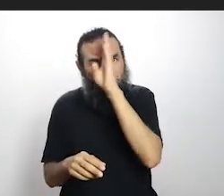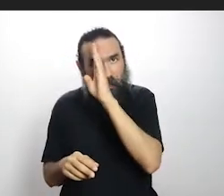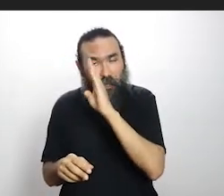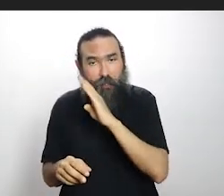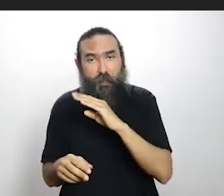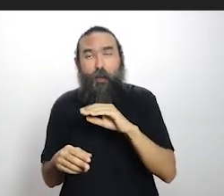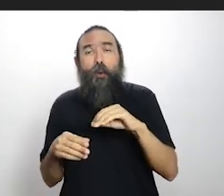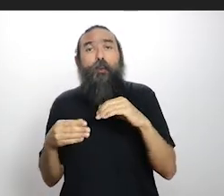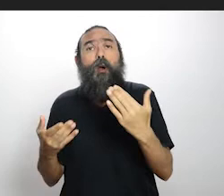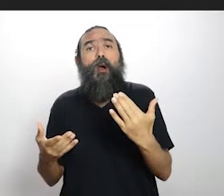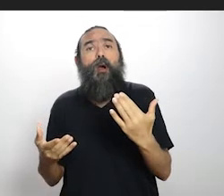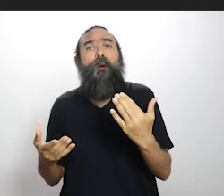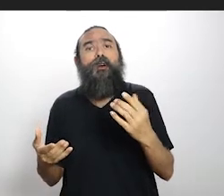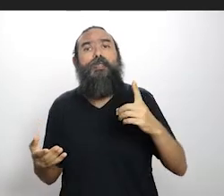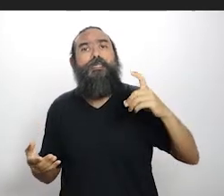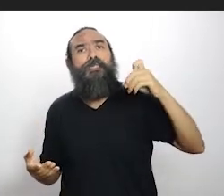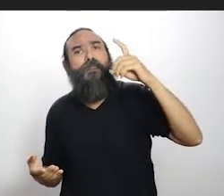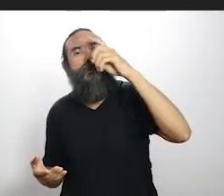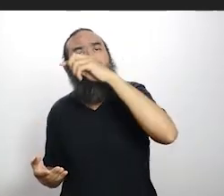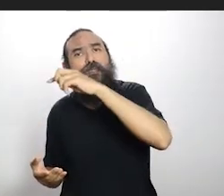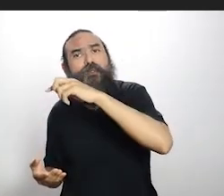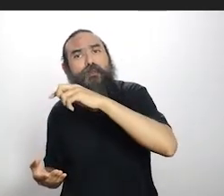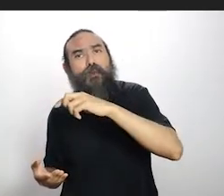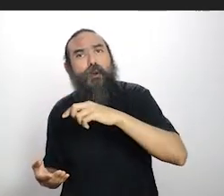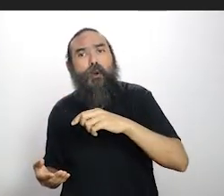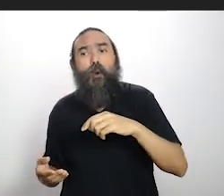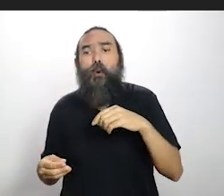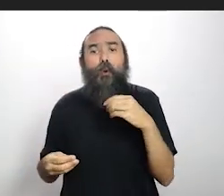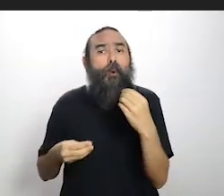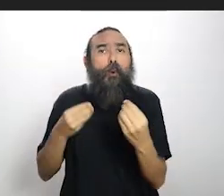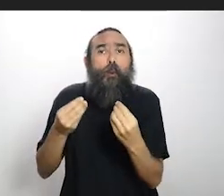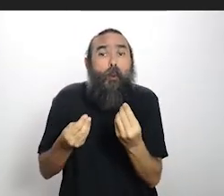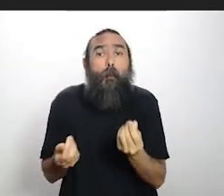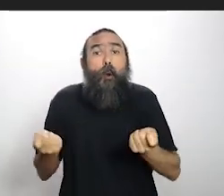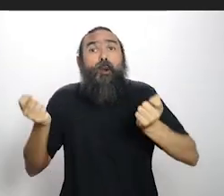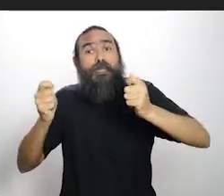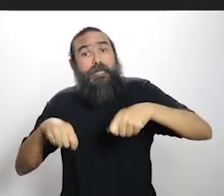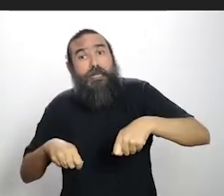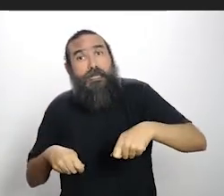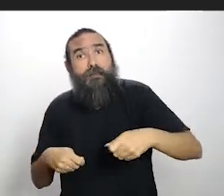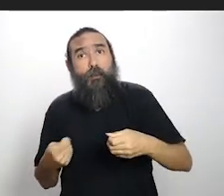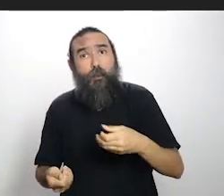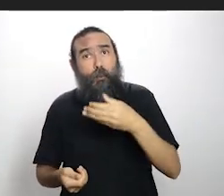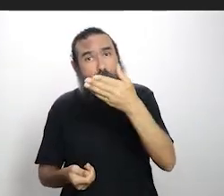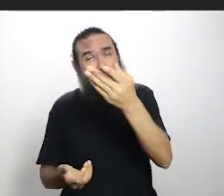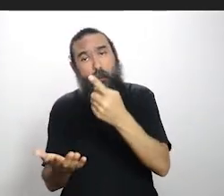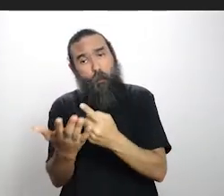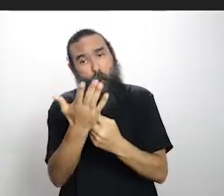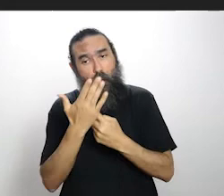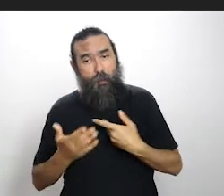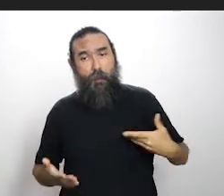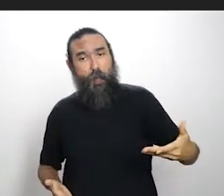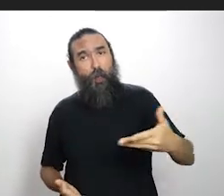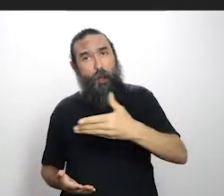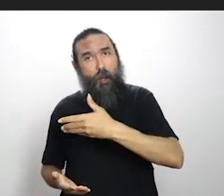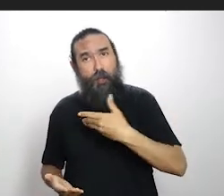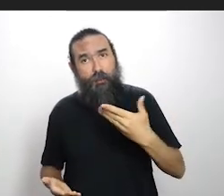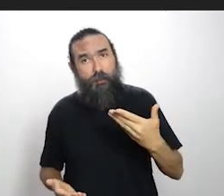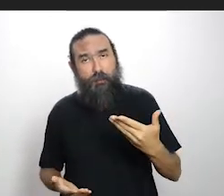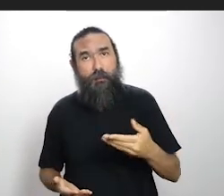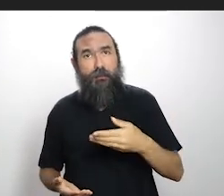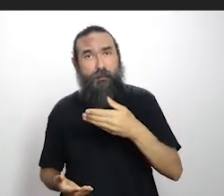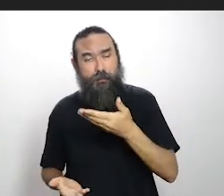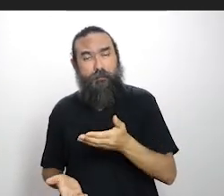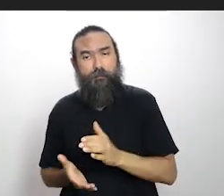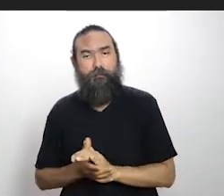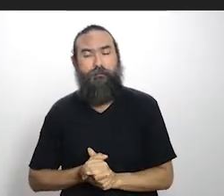os desafios, os potenciais que vocês podem estar compartilhando com a gente, de acordo